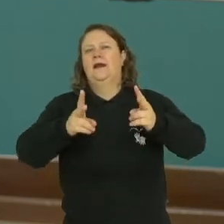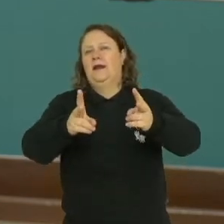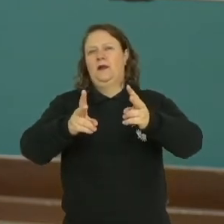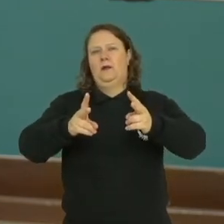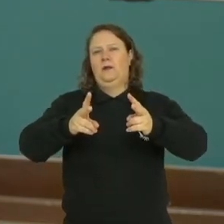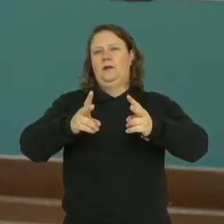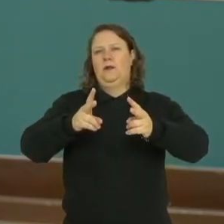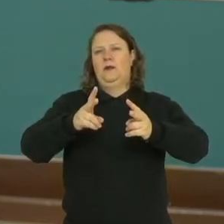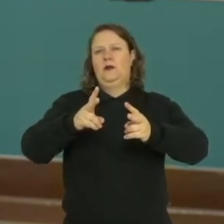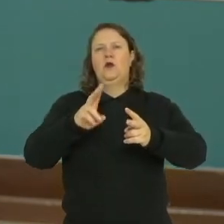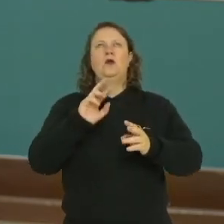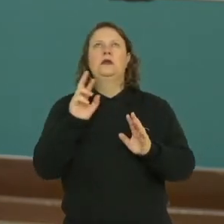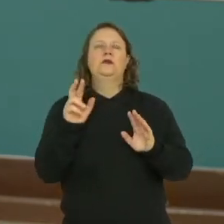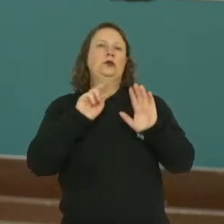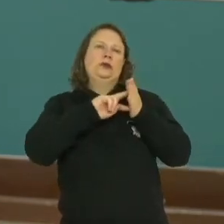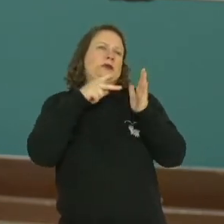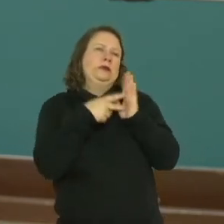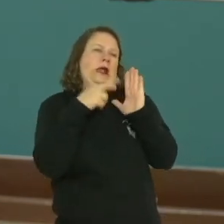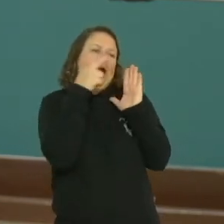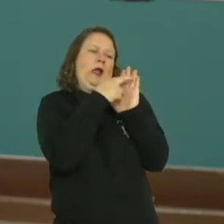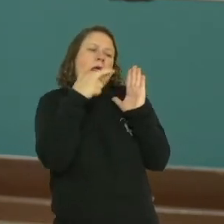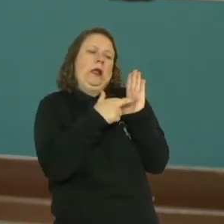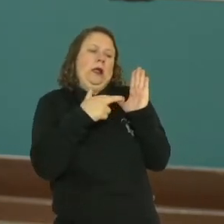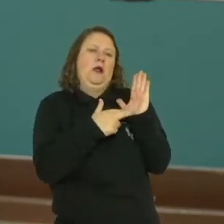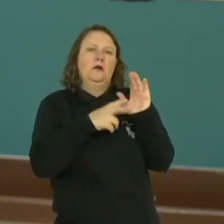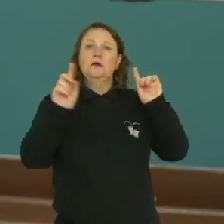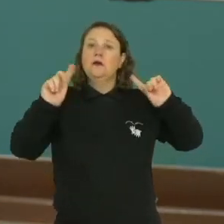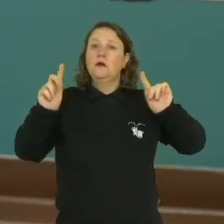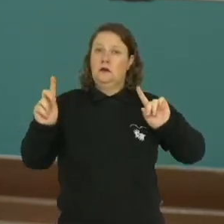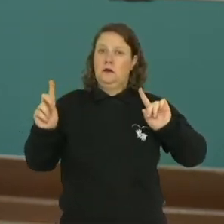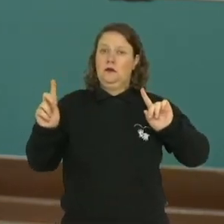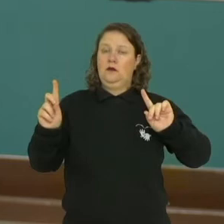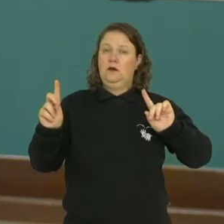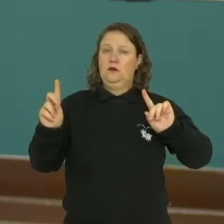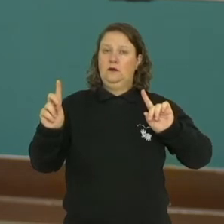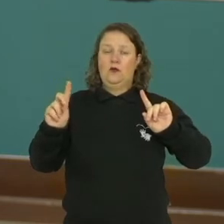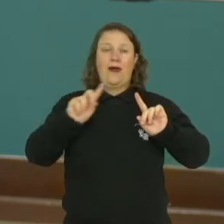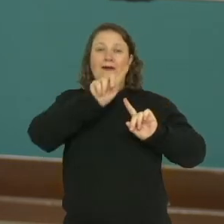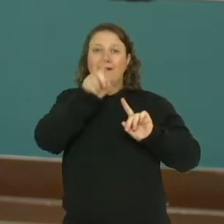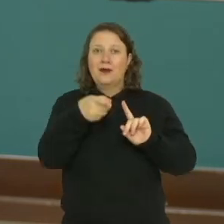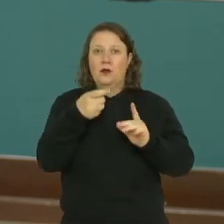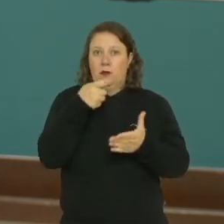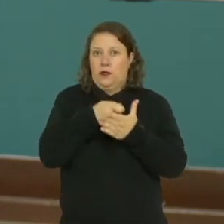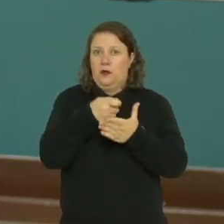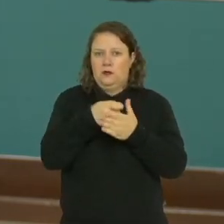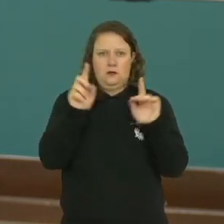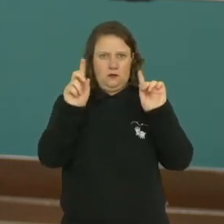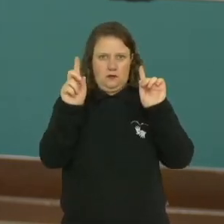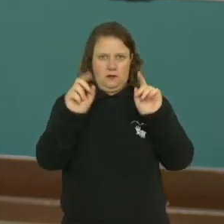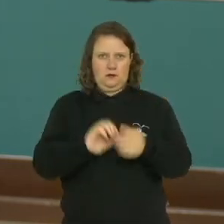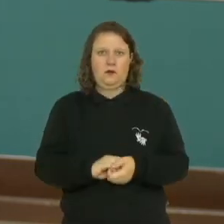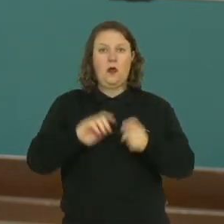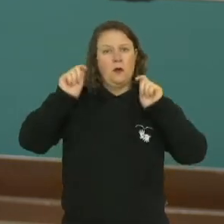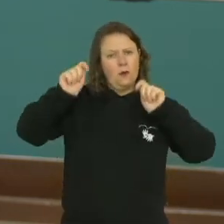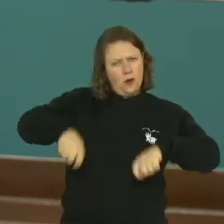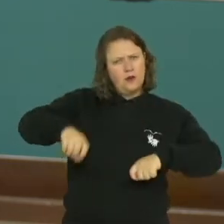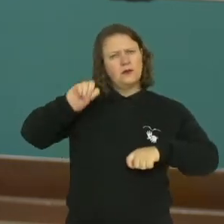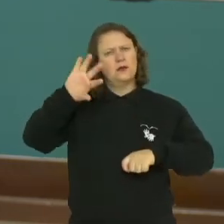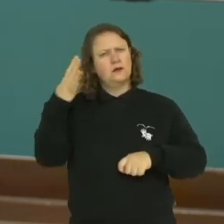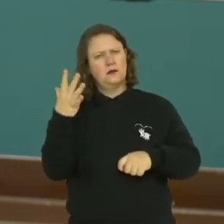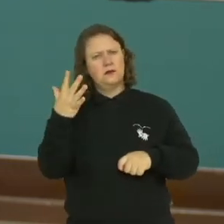regra. Não é porque o número que tinha vírgula e eu estou dividindo, então a resposta vai ter vírgula. Então isso não é regra, pode acontecer de não